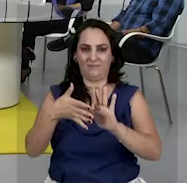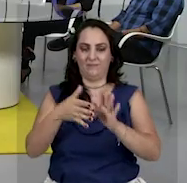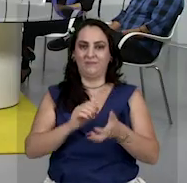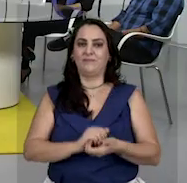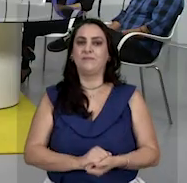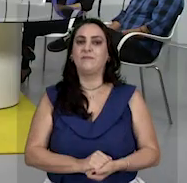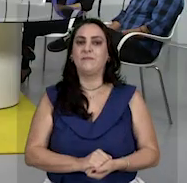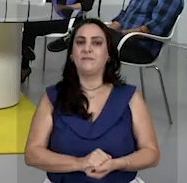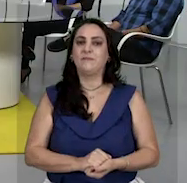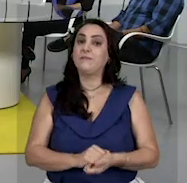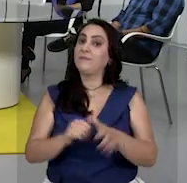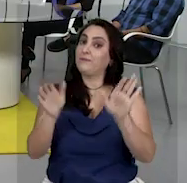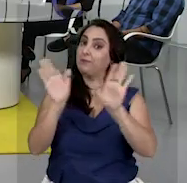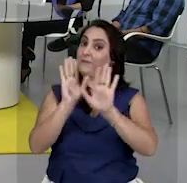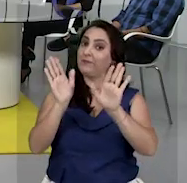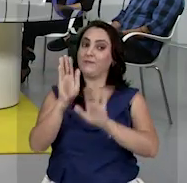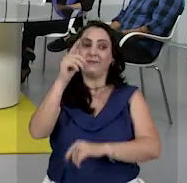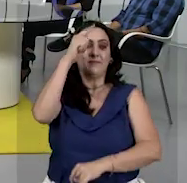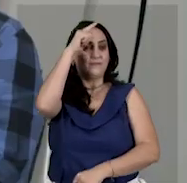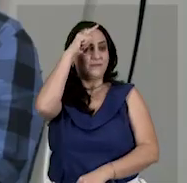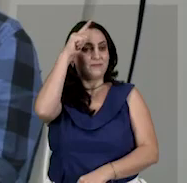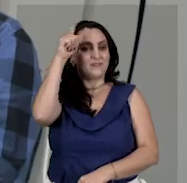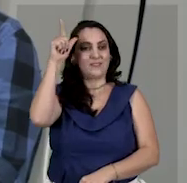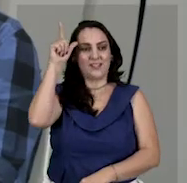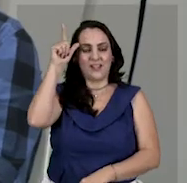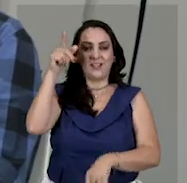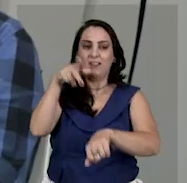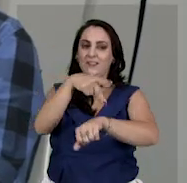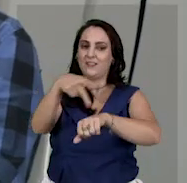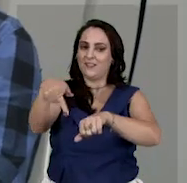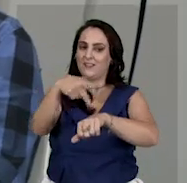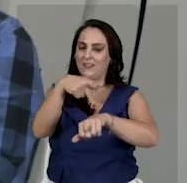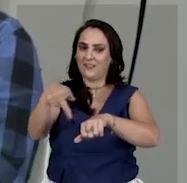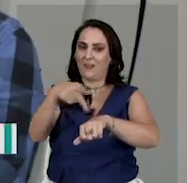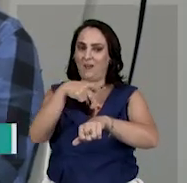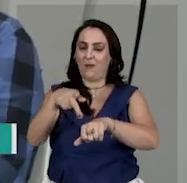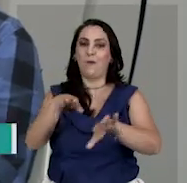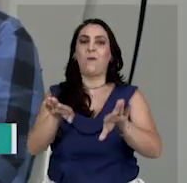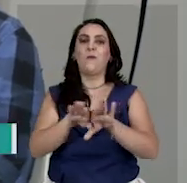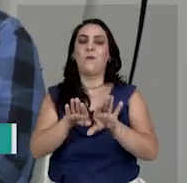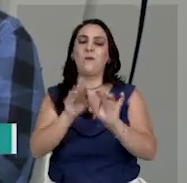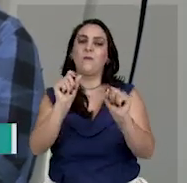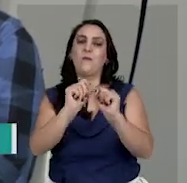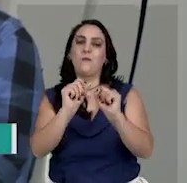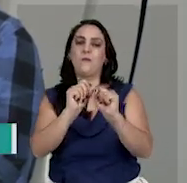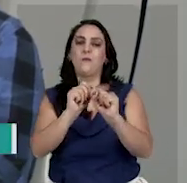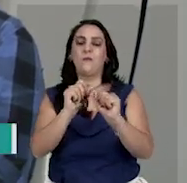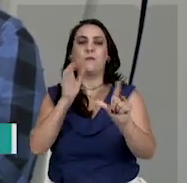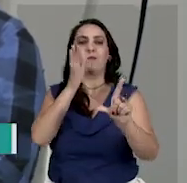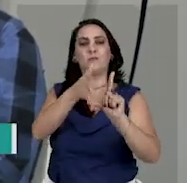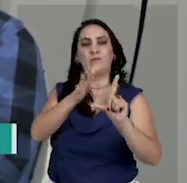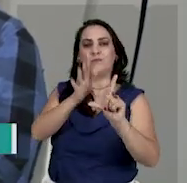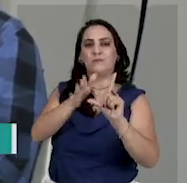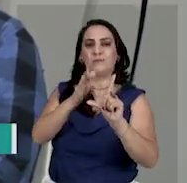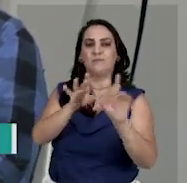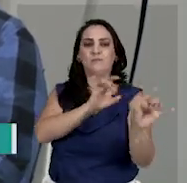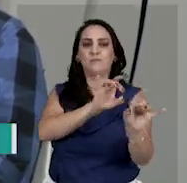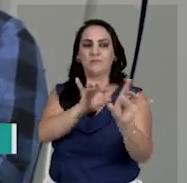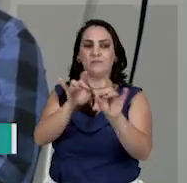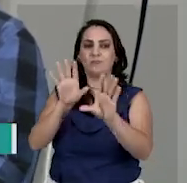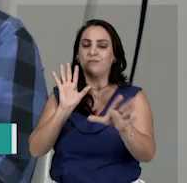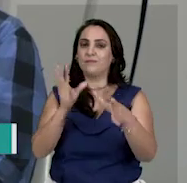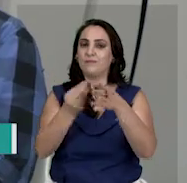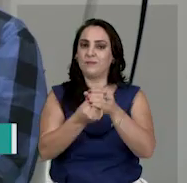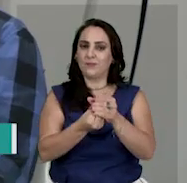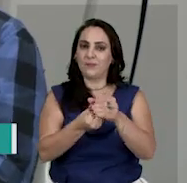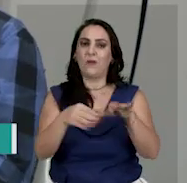Olá, pessoal. Eu sou Gilbert Santos, sou pedagogo, bacharel em Letras Libras, especialista em inclusão e